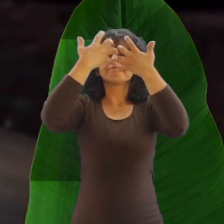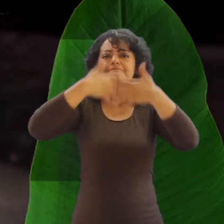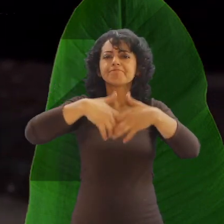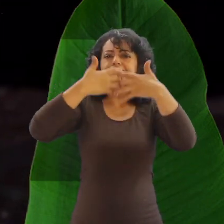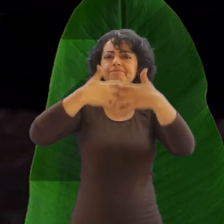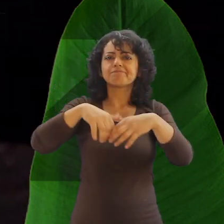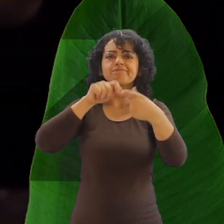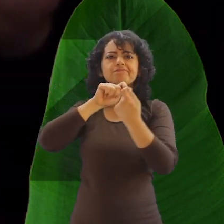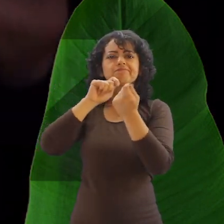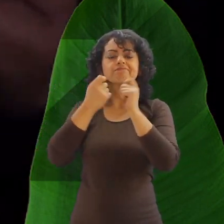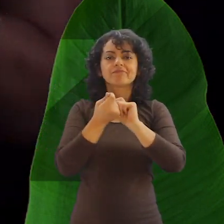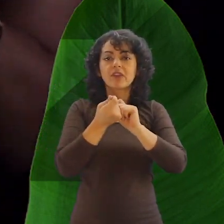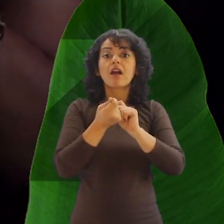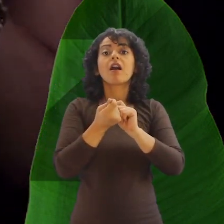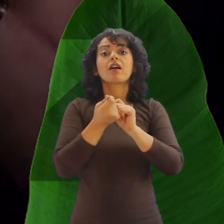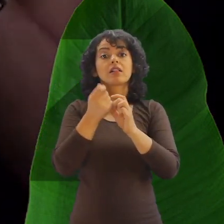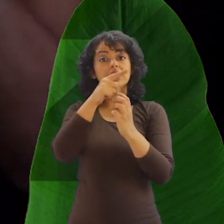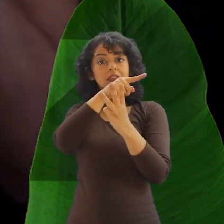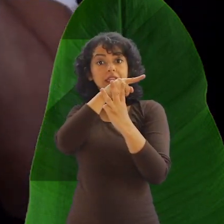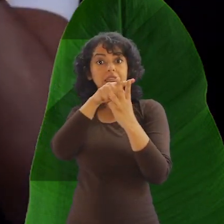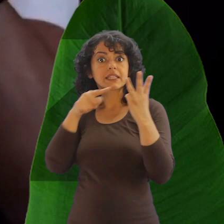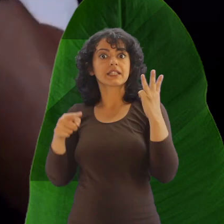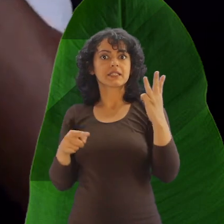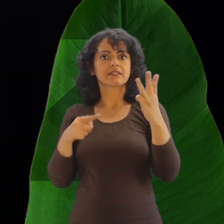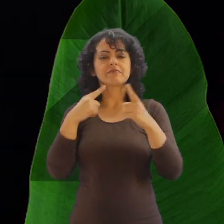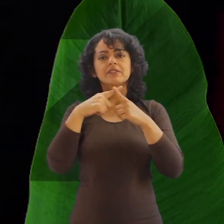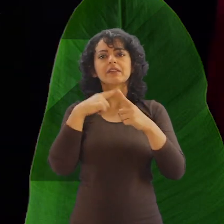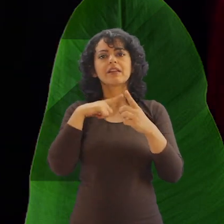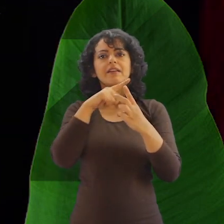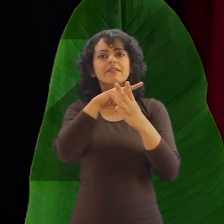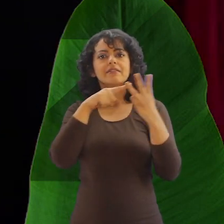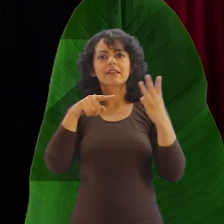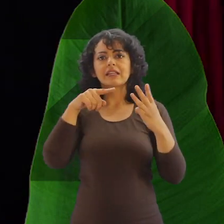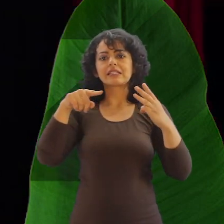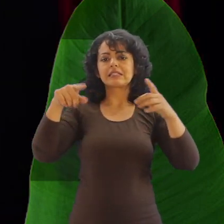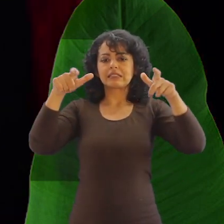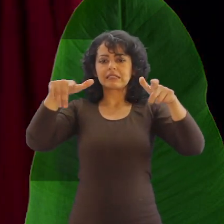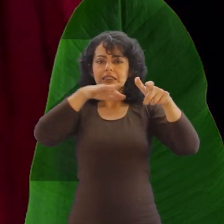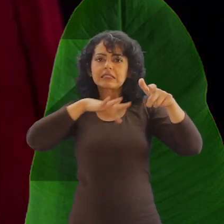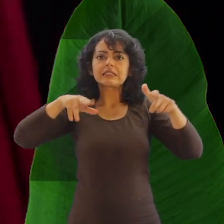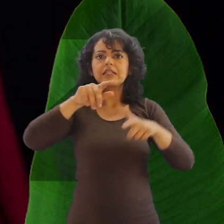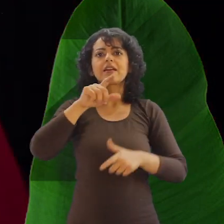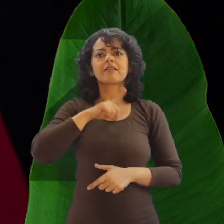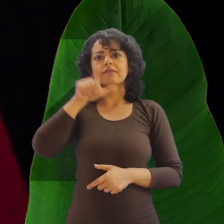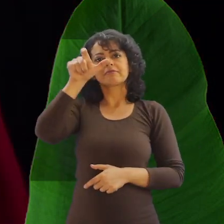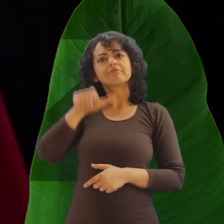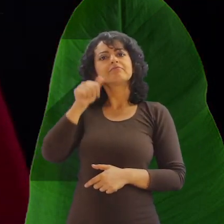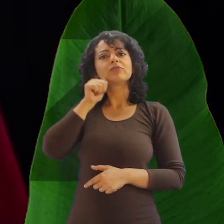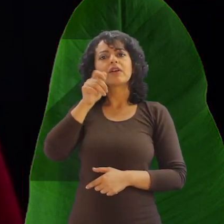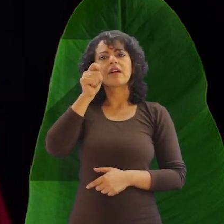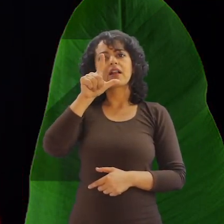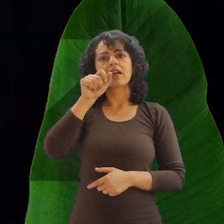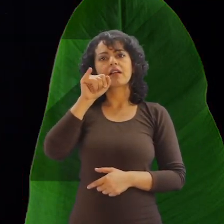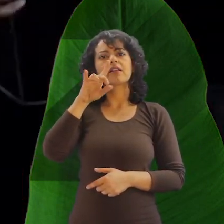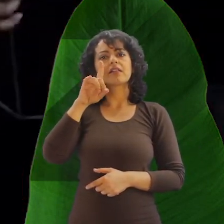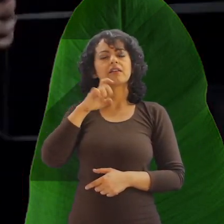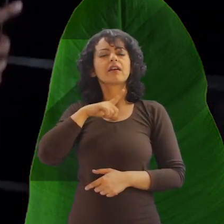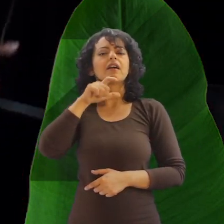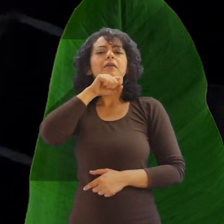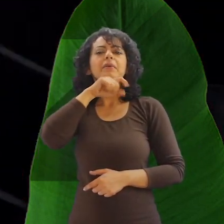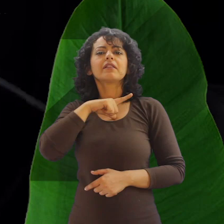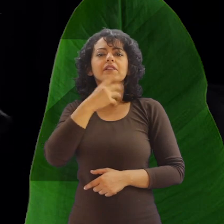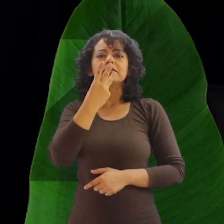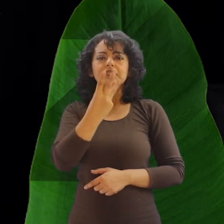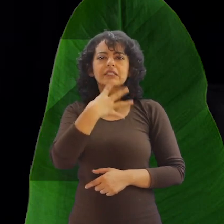o trabalho, trouxe uma ideia de trilogia, porque são 3 desertos, que essa Laíde, que é uma mãe que perde seus 3